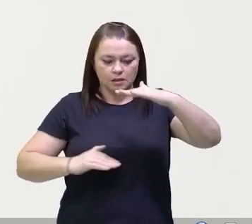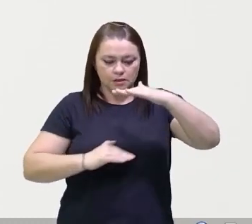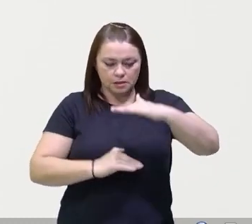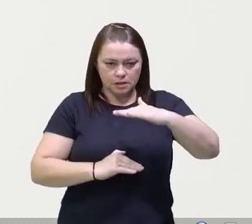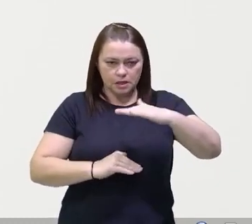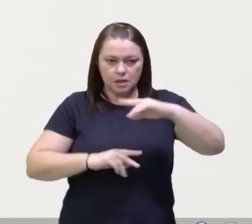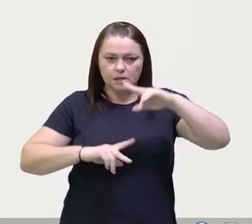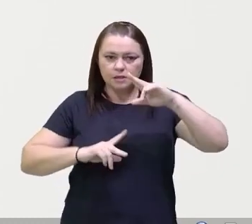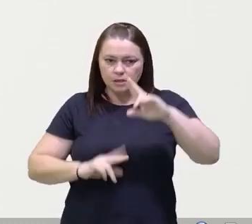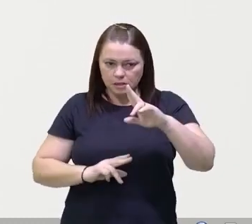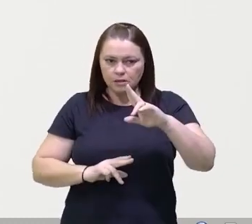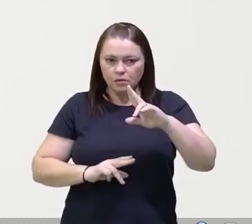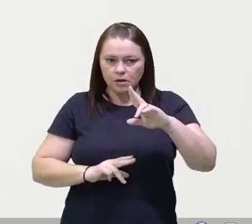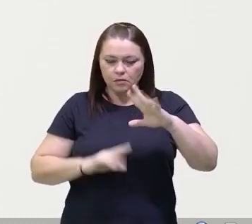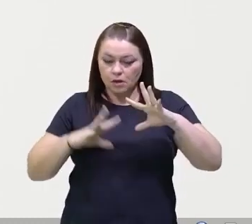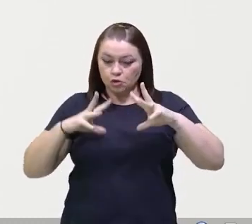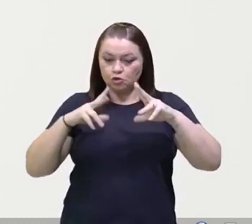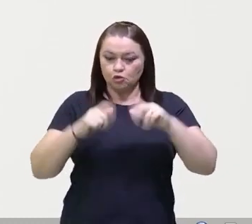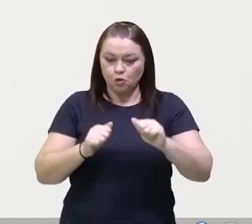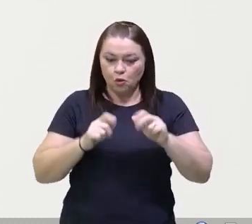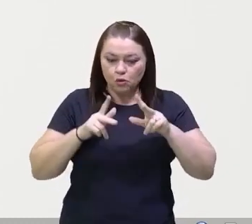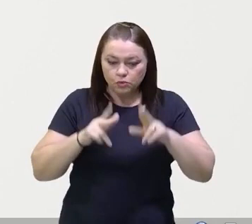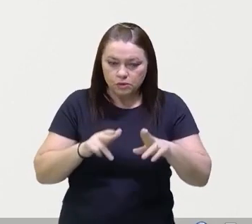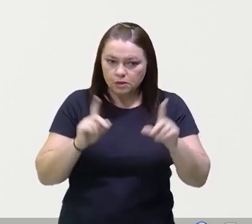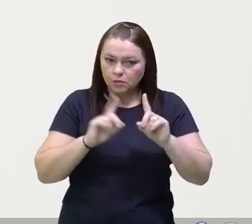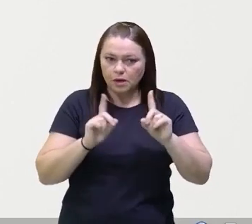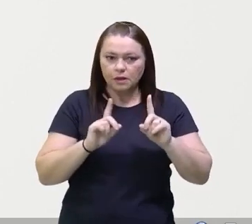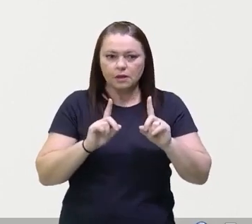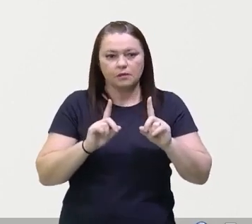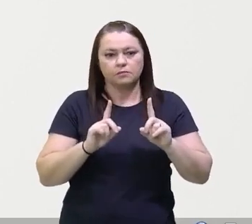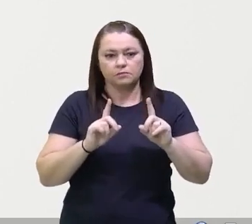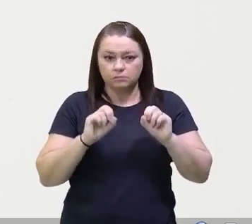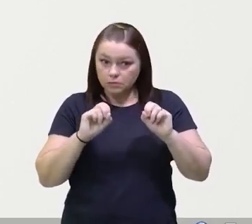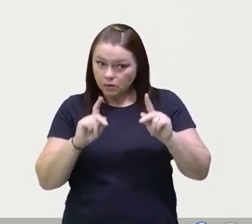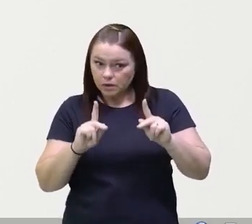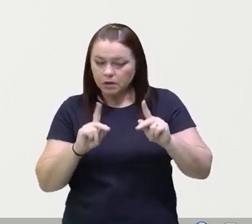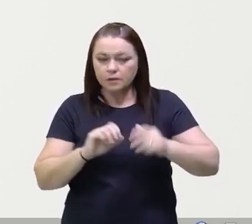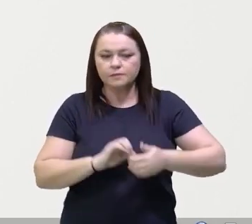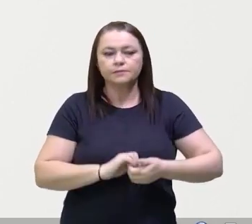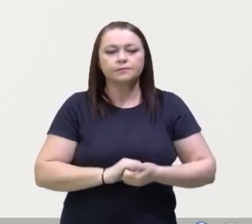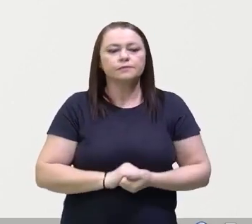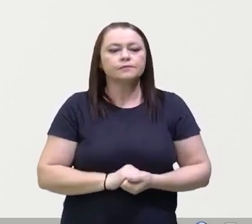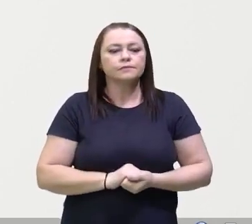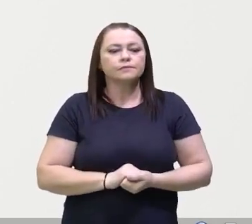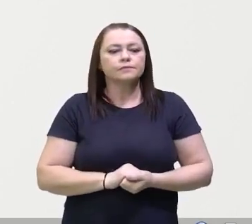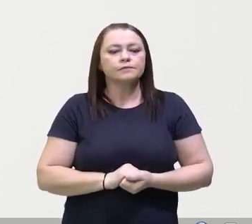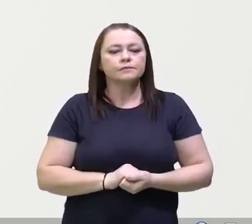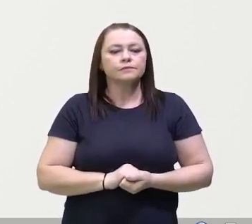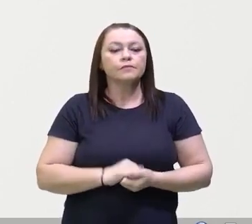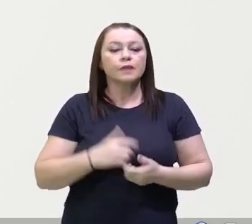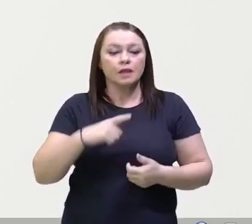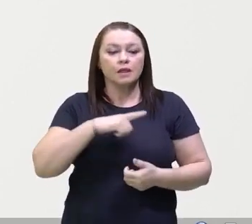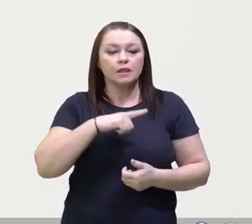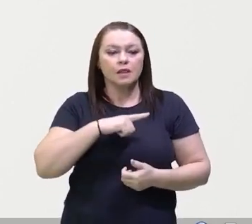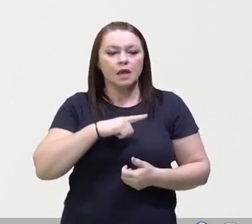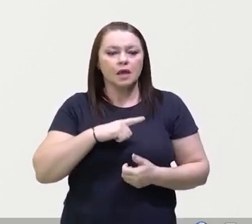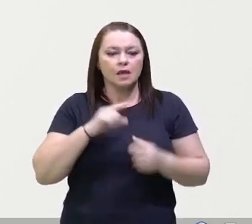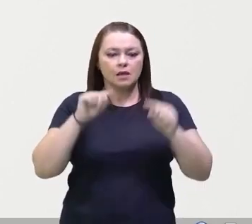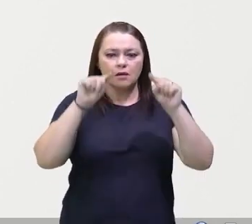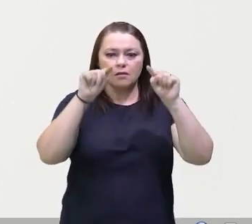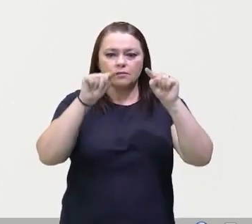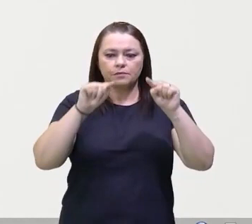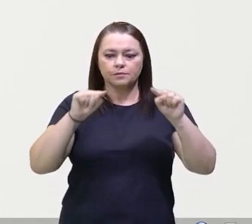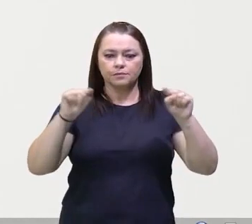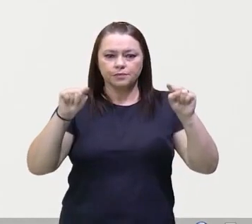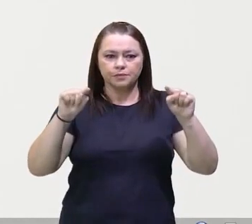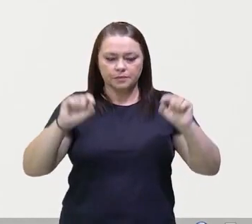tá? Tome cuidado com isso. Lados opostos, tá ok? 4 ângulos com medidas iguais.